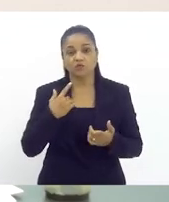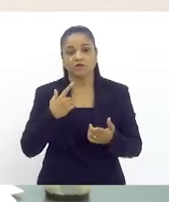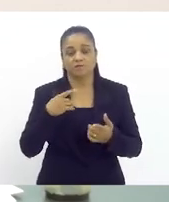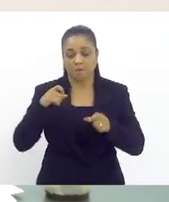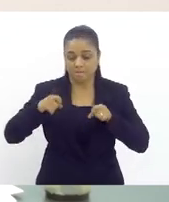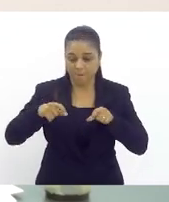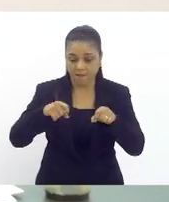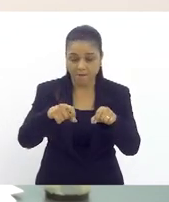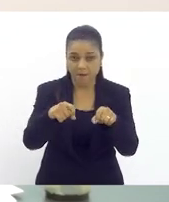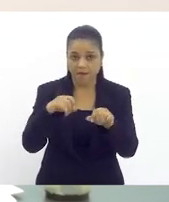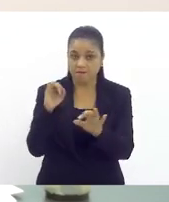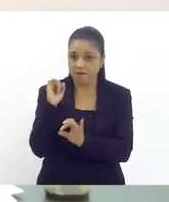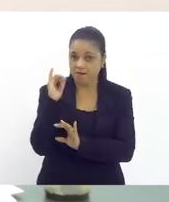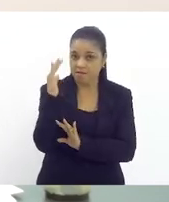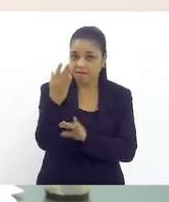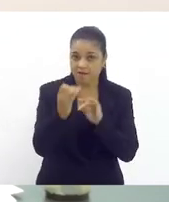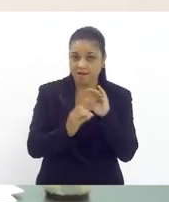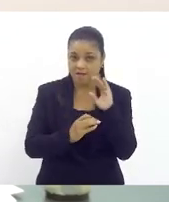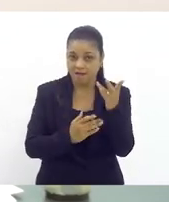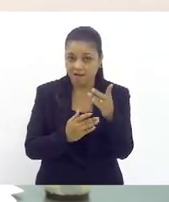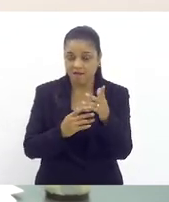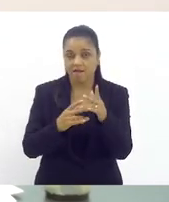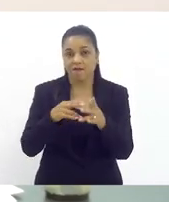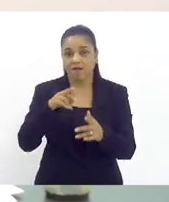fica fica muito muito